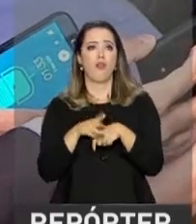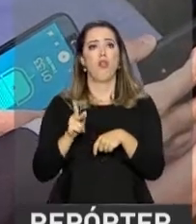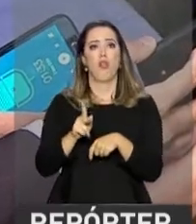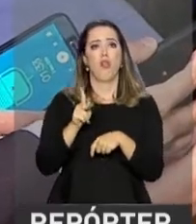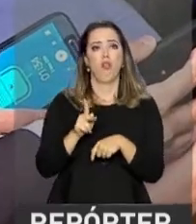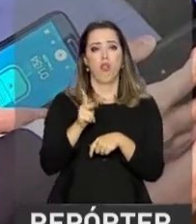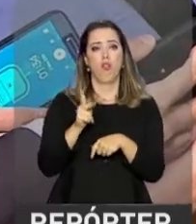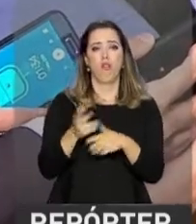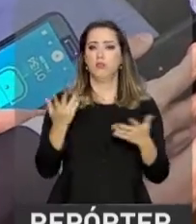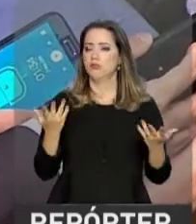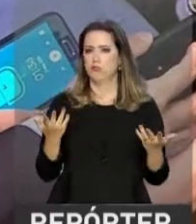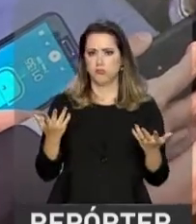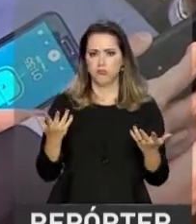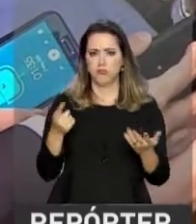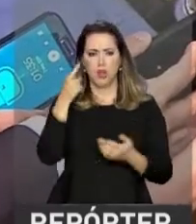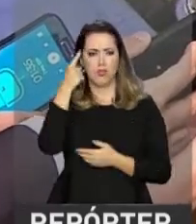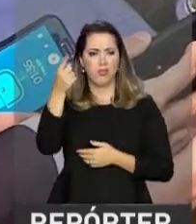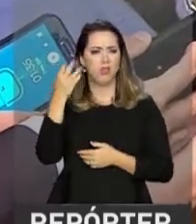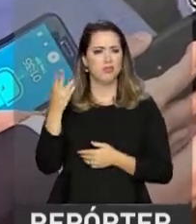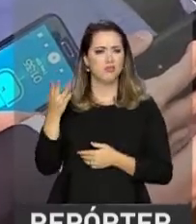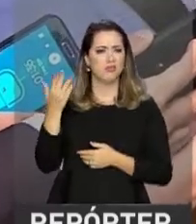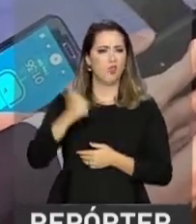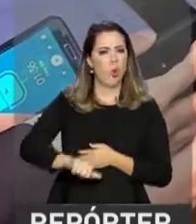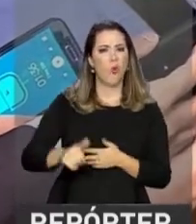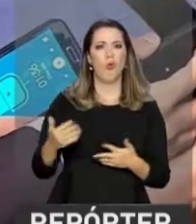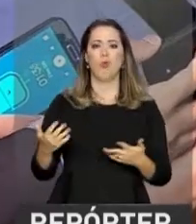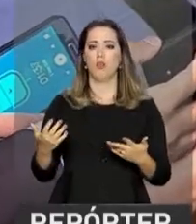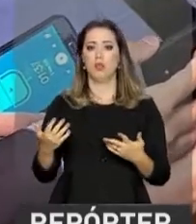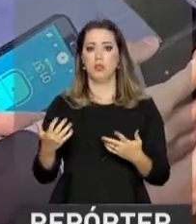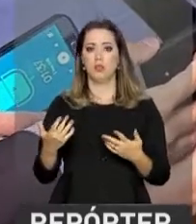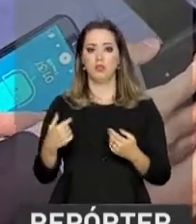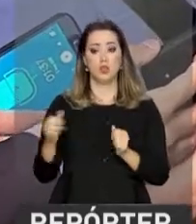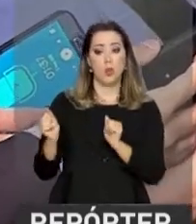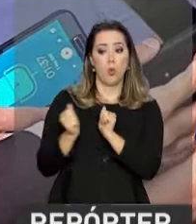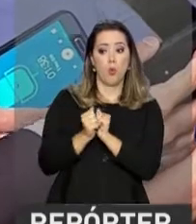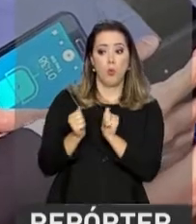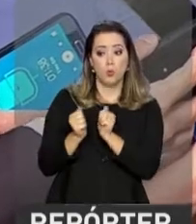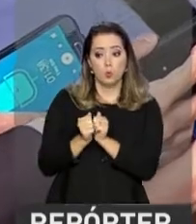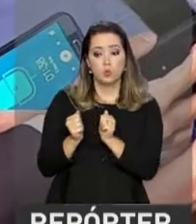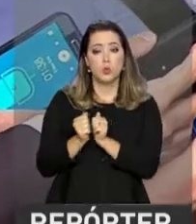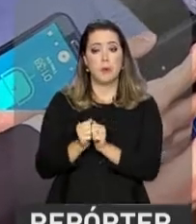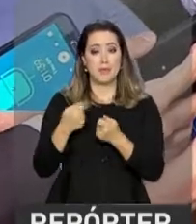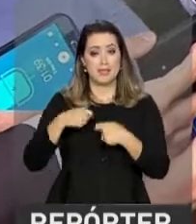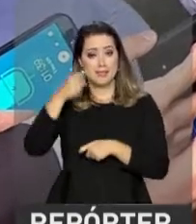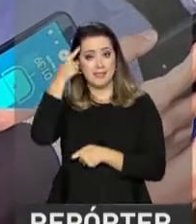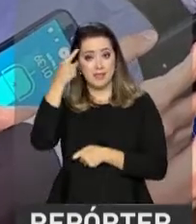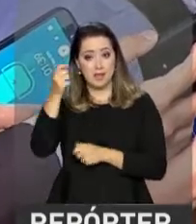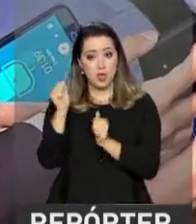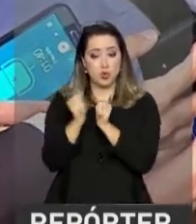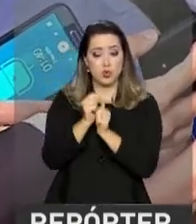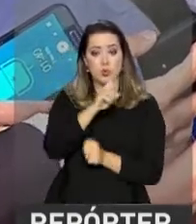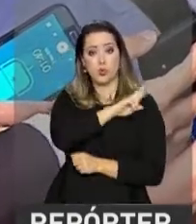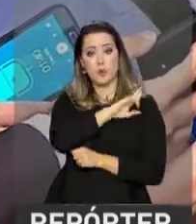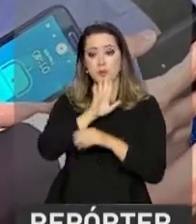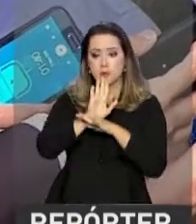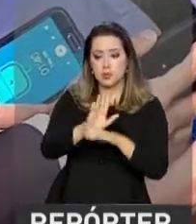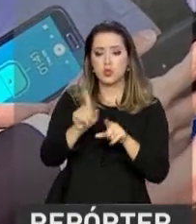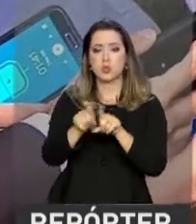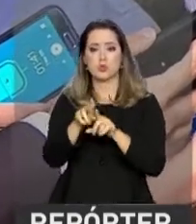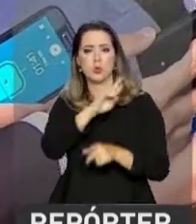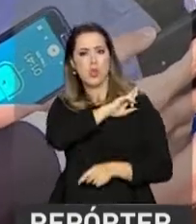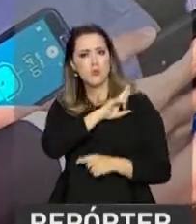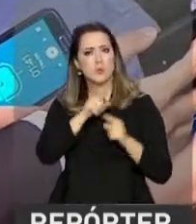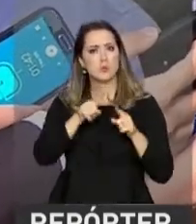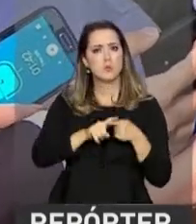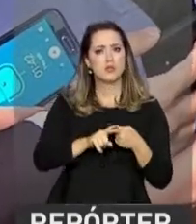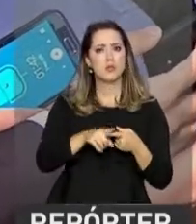nenhum. Ideias que não tragam consigo compromisso, que não tragam consigo responsabilidade de apoio, que não